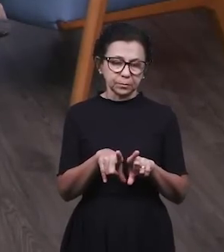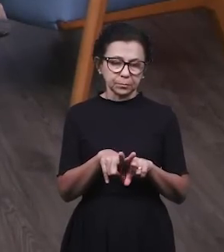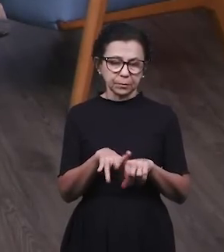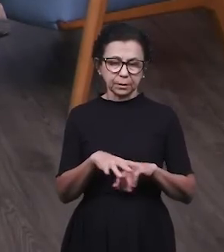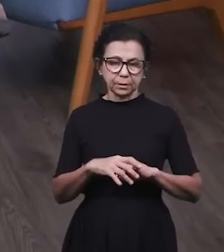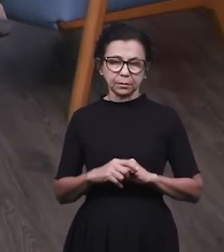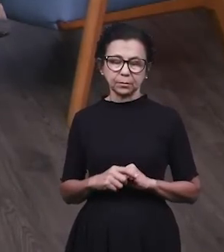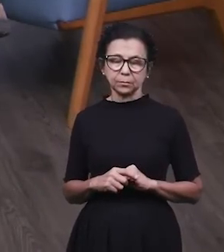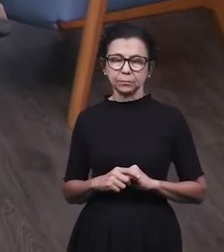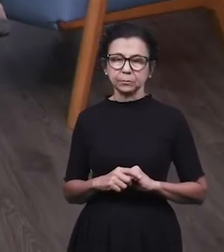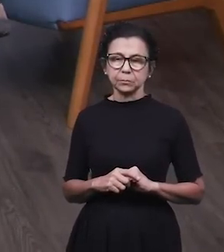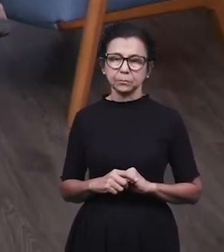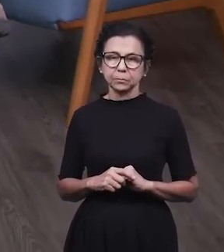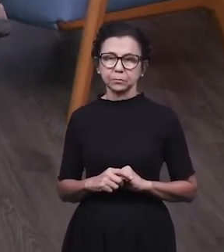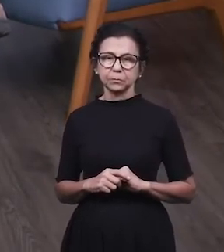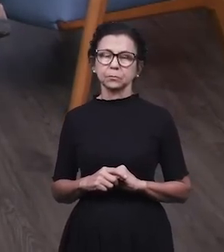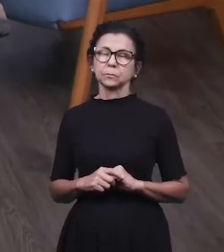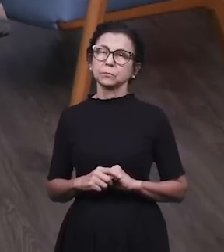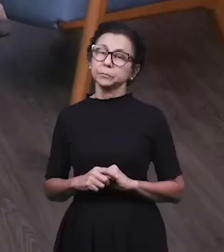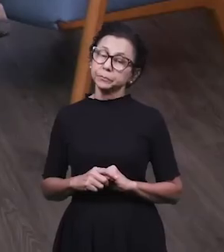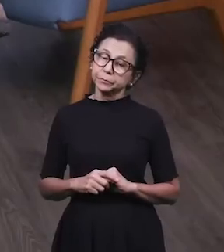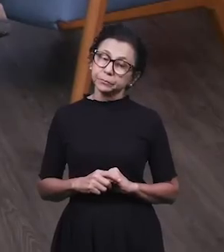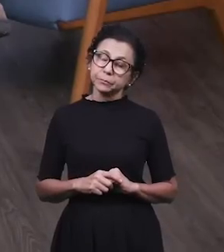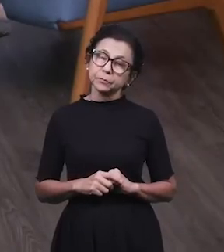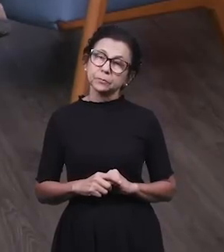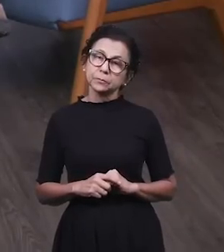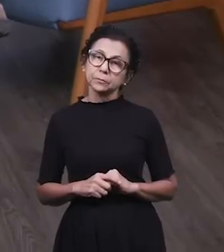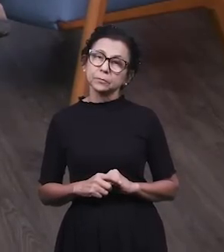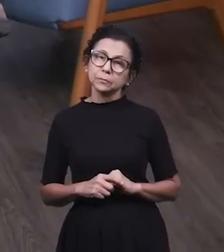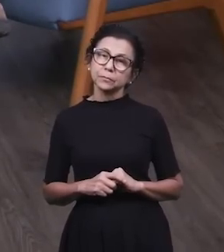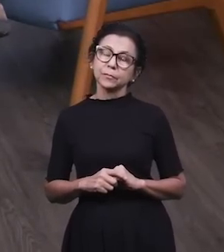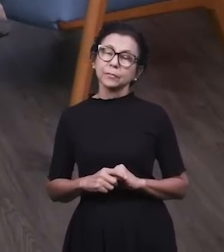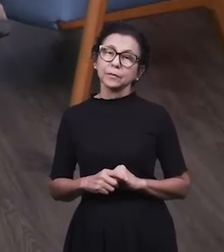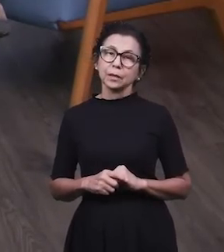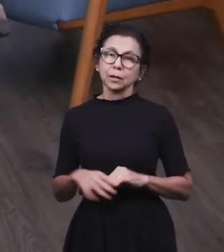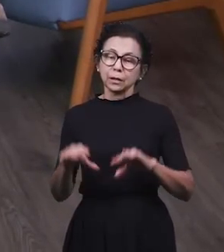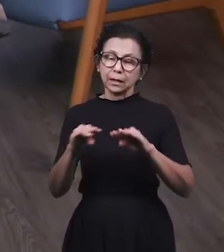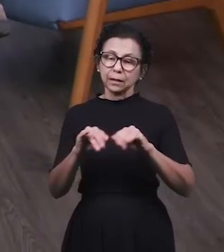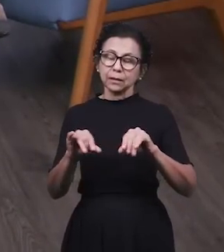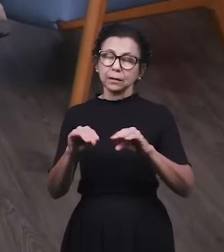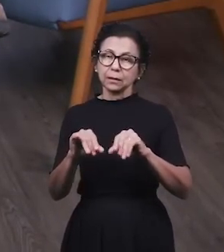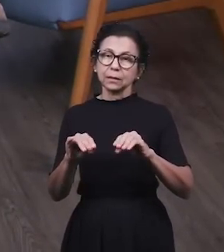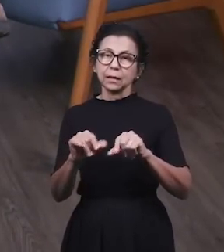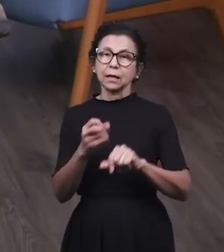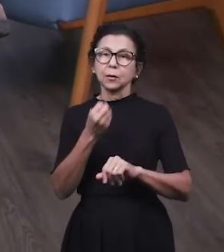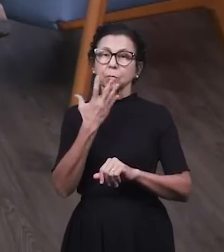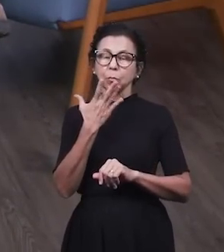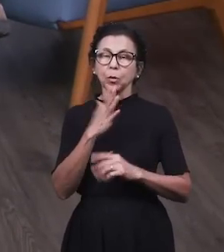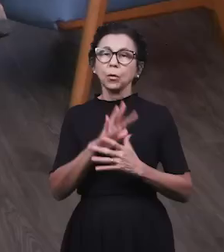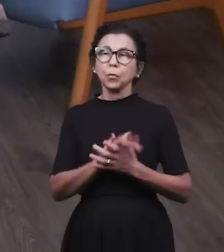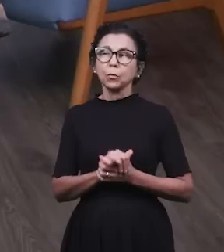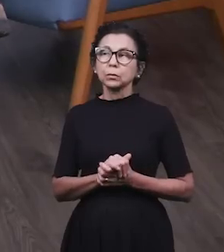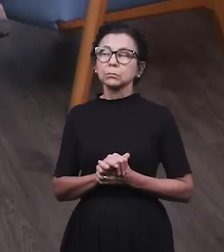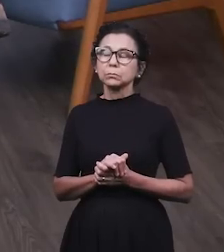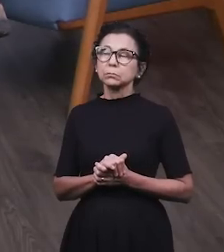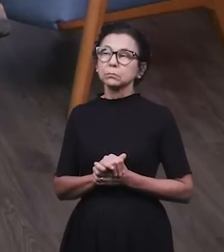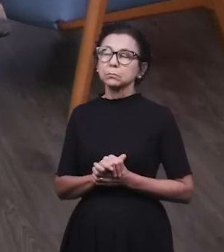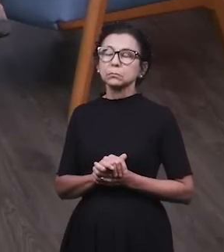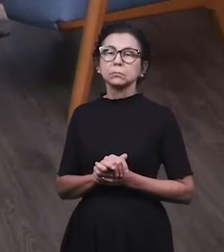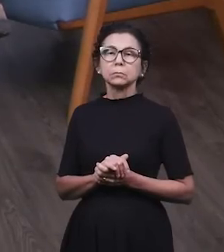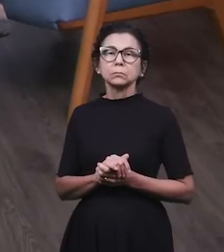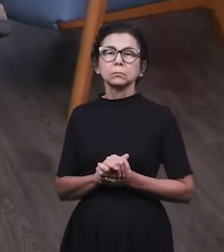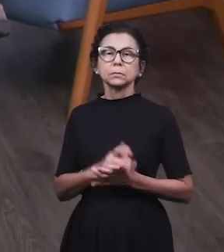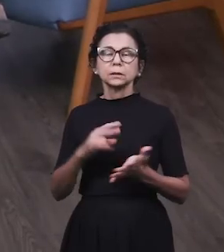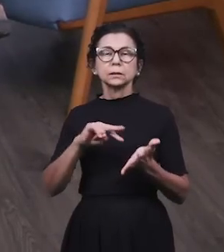fato, a evidência de que caiu em boa terra são os frutos. Né? Se